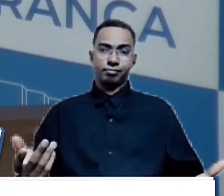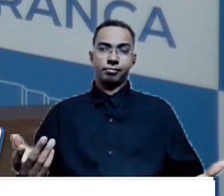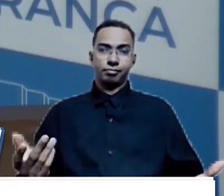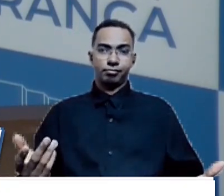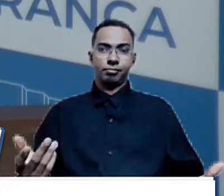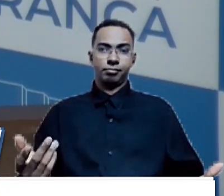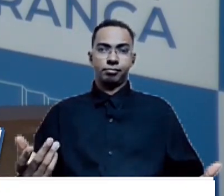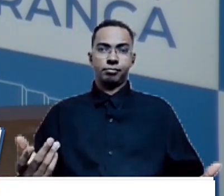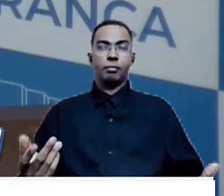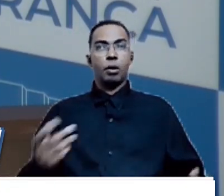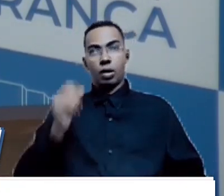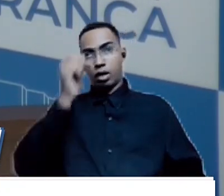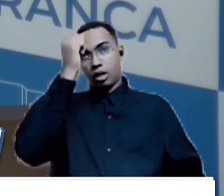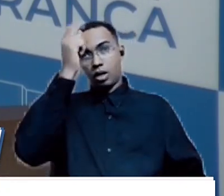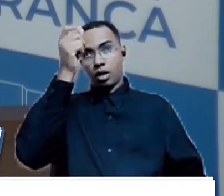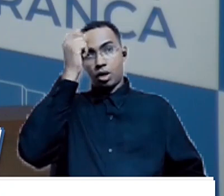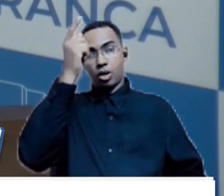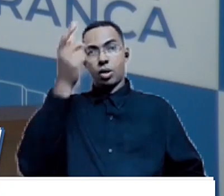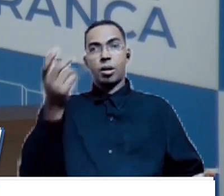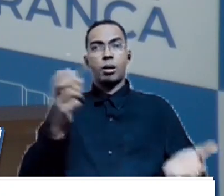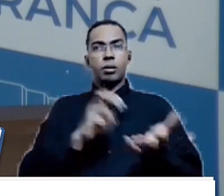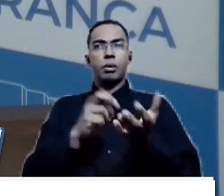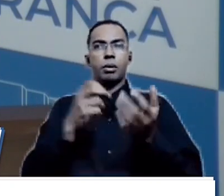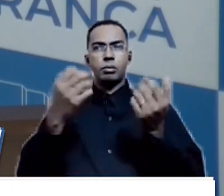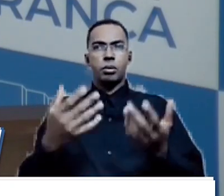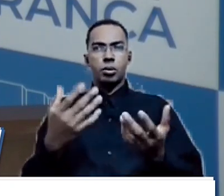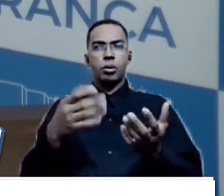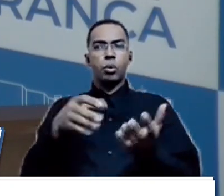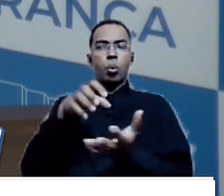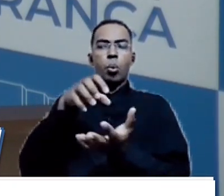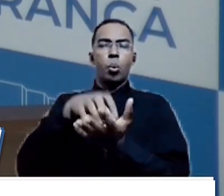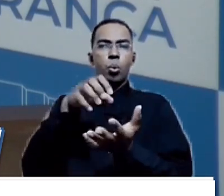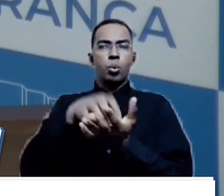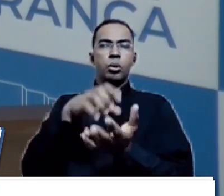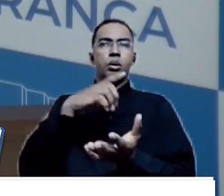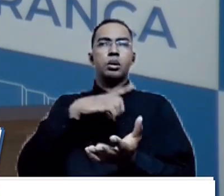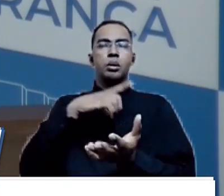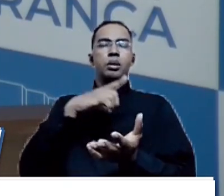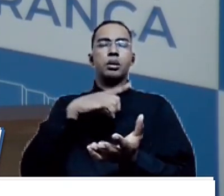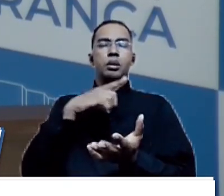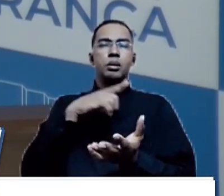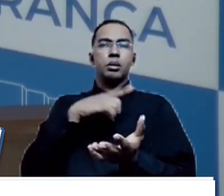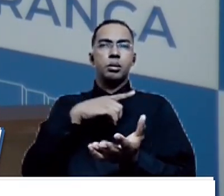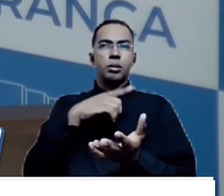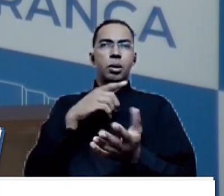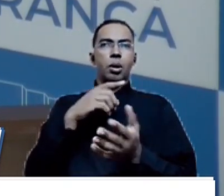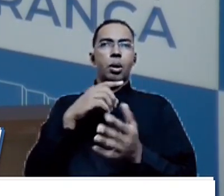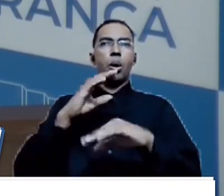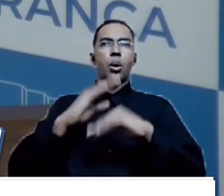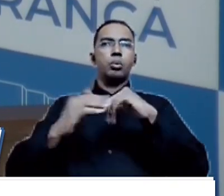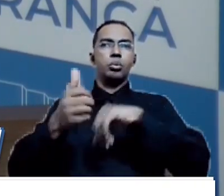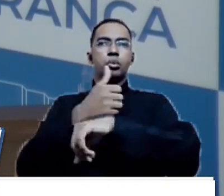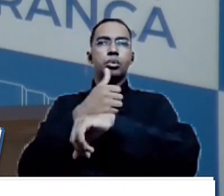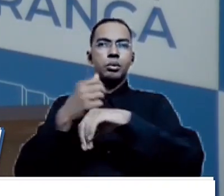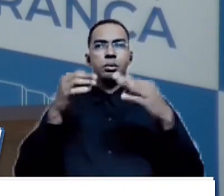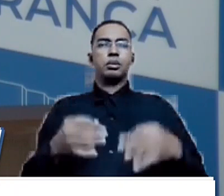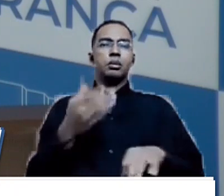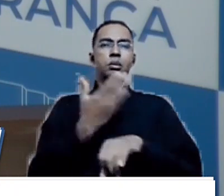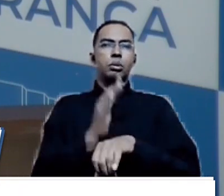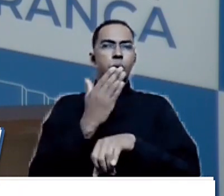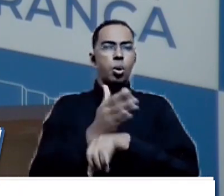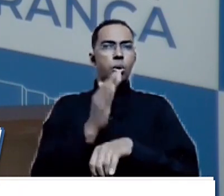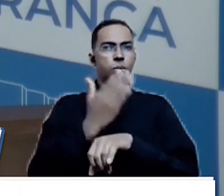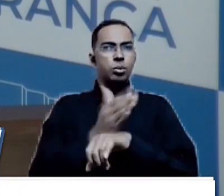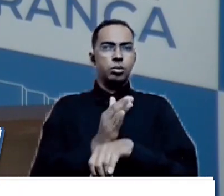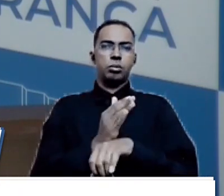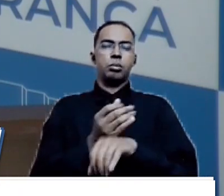a ideia que eu falei hoje de manhã de ter um departamento de ter profissionais adequados treinados para